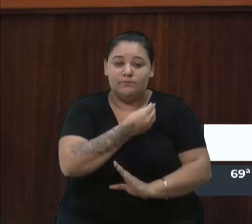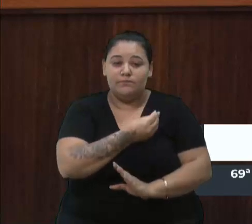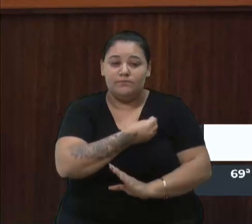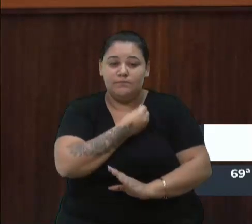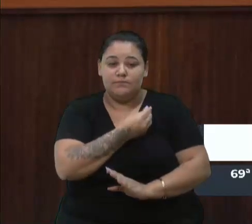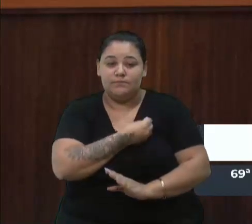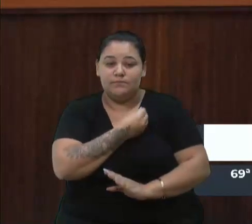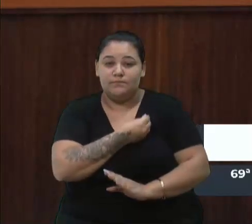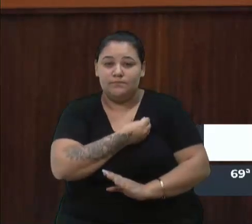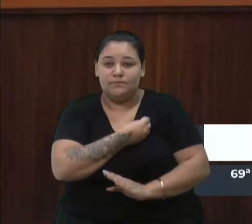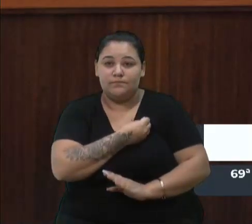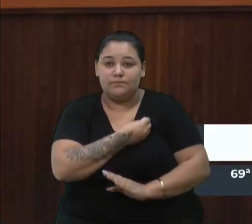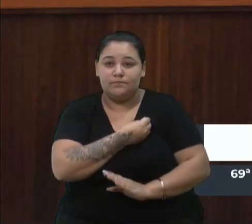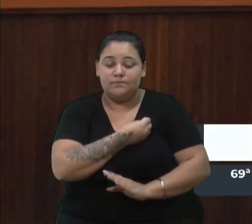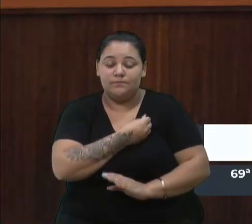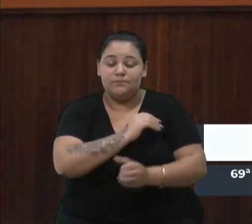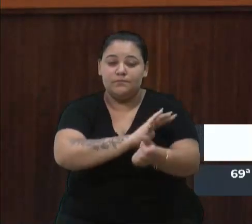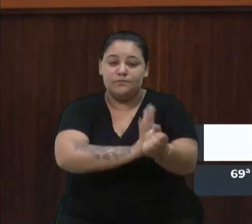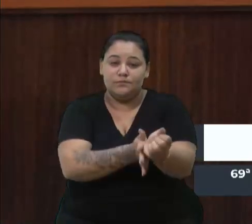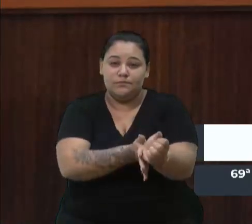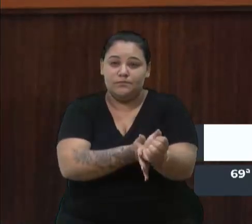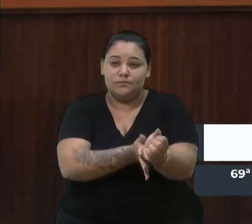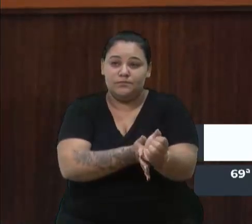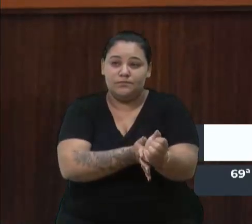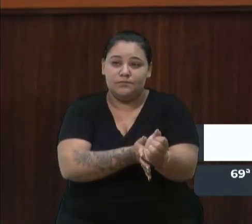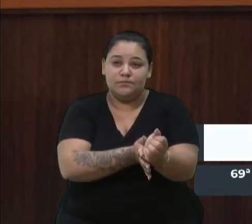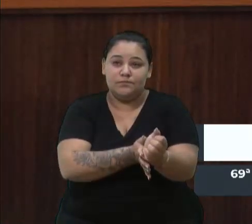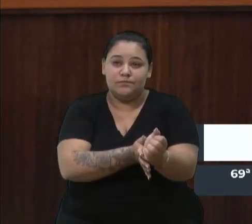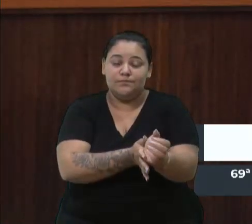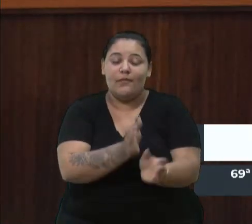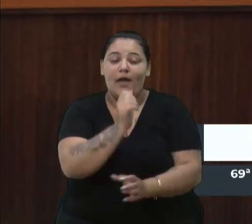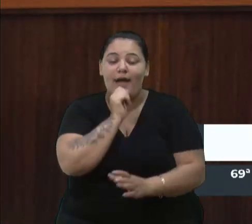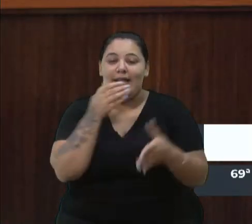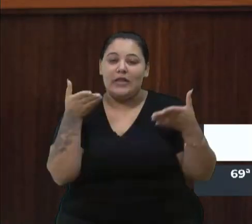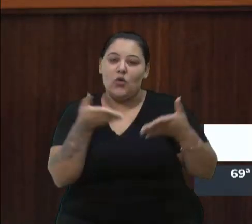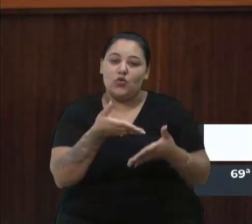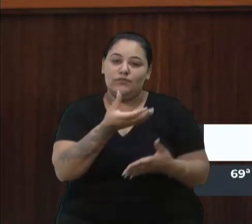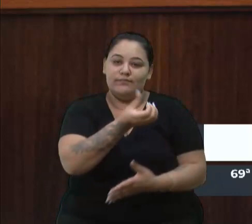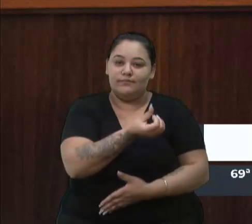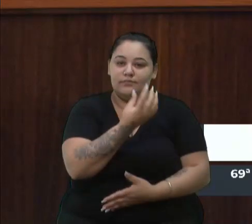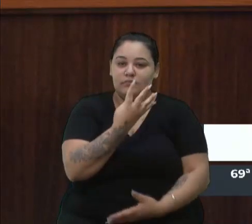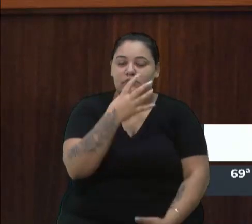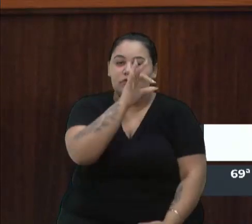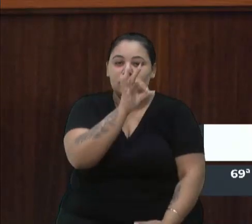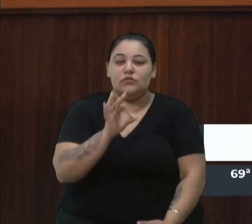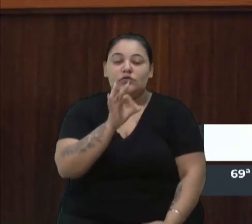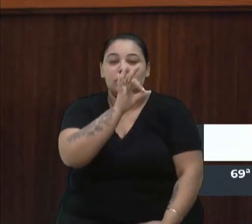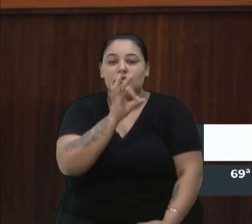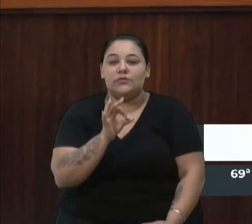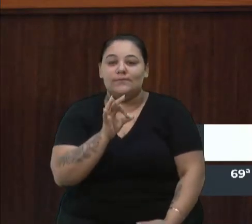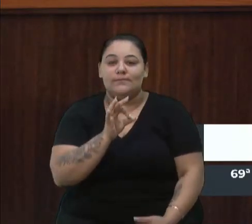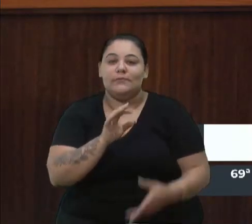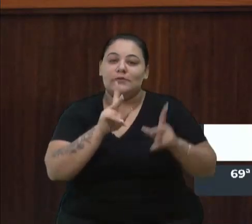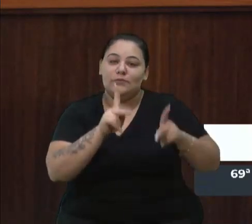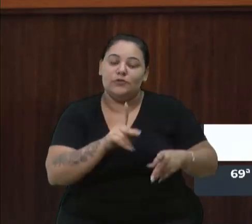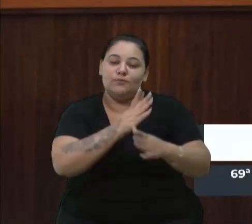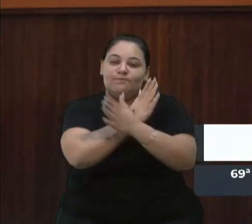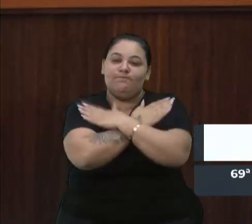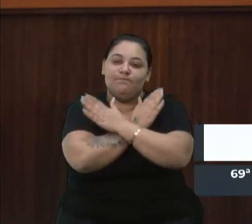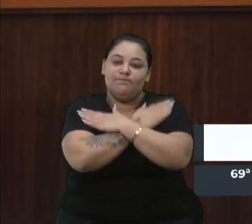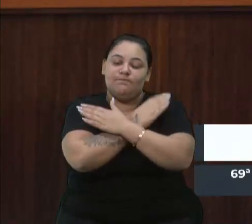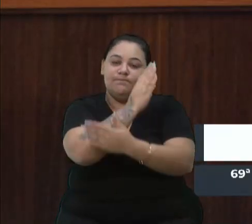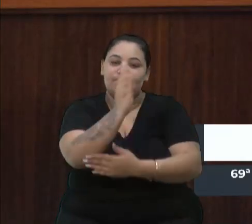deste mesmo racismo ainda hoje 64% dos desempregados no Brasil